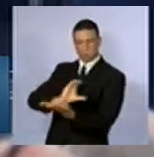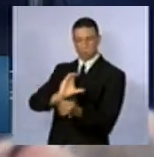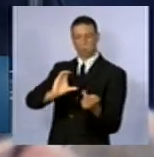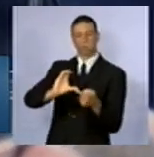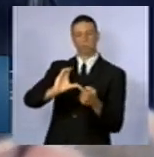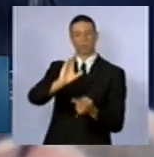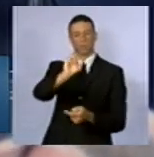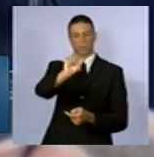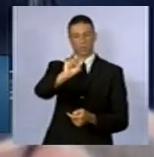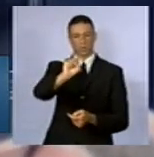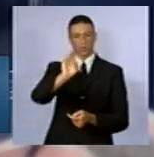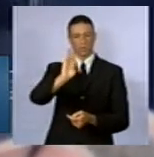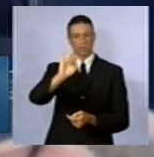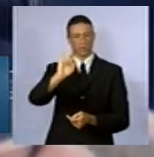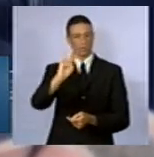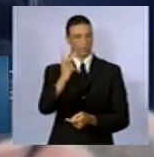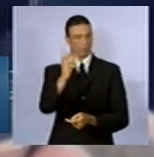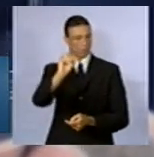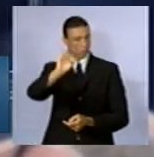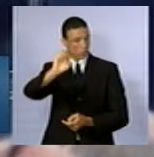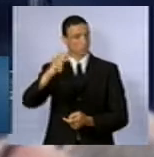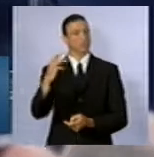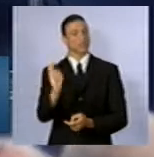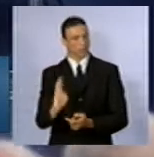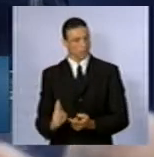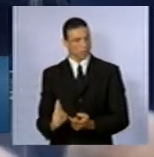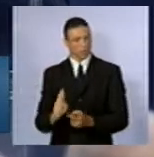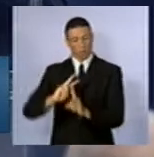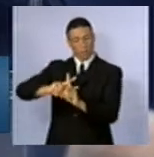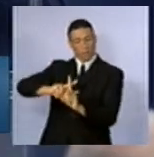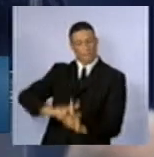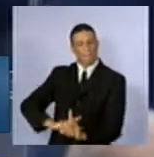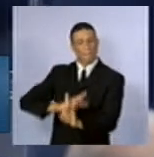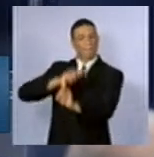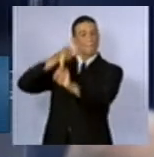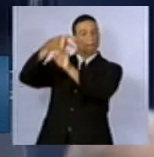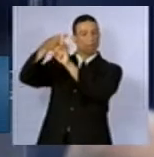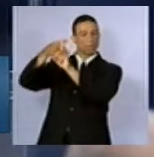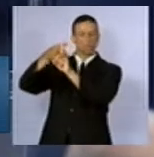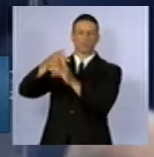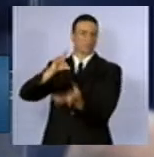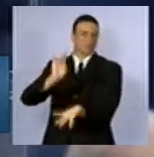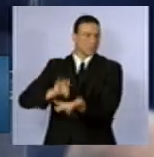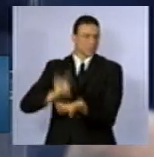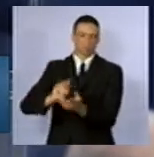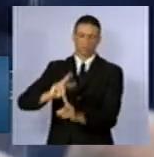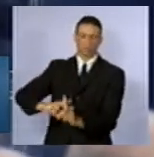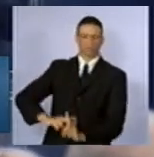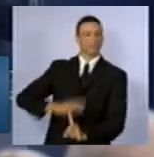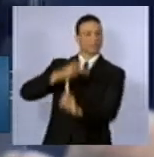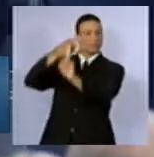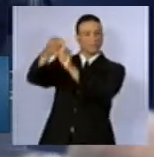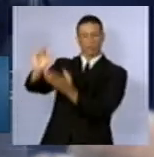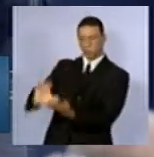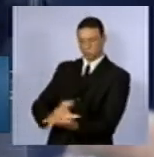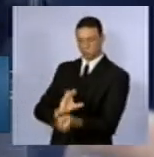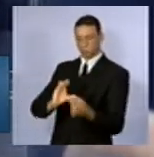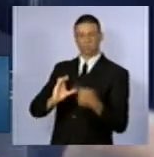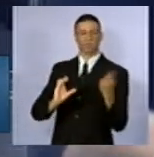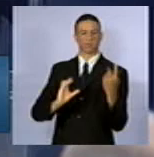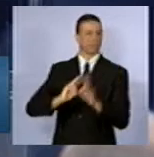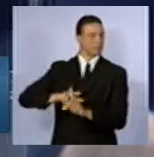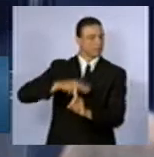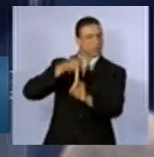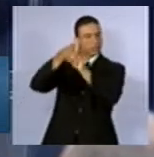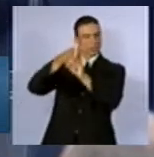8 bilhões deais ou seja mais do que dobraria ou dobraria a receita anual das transmissoras desse ano